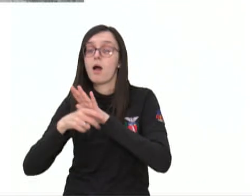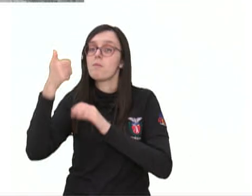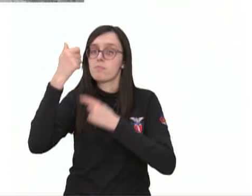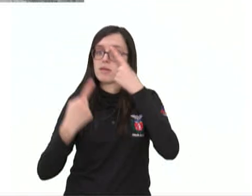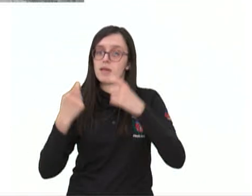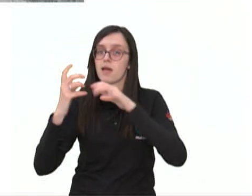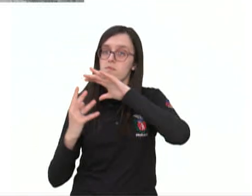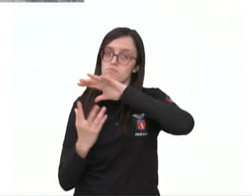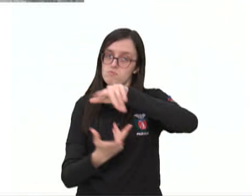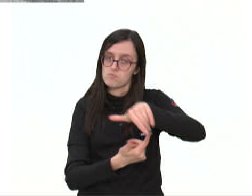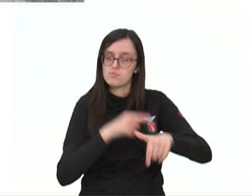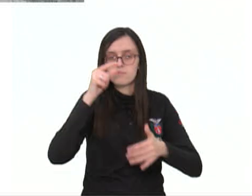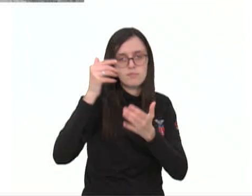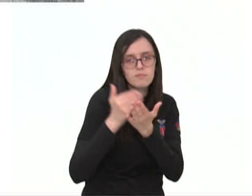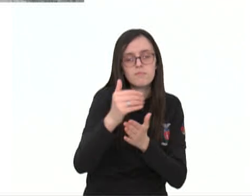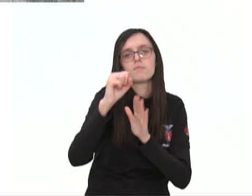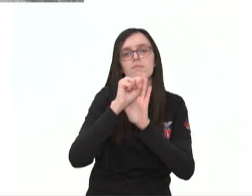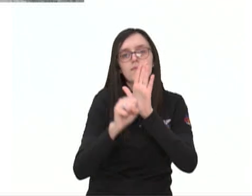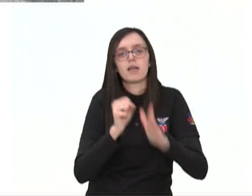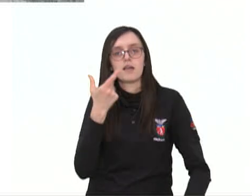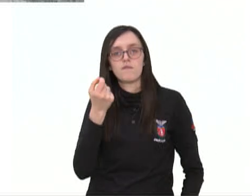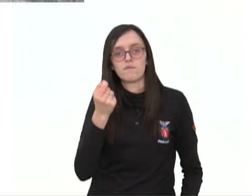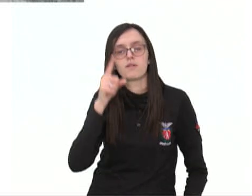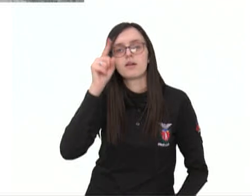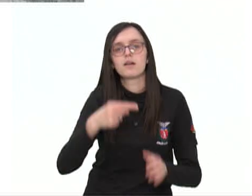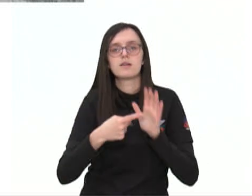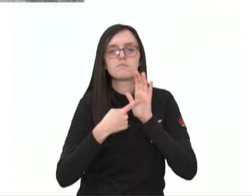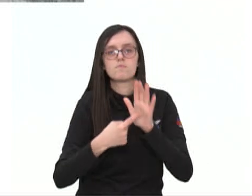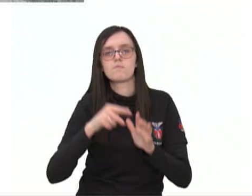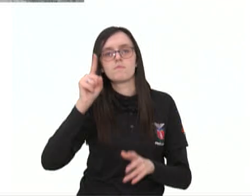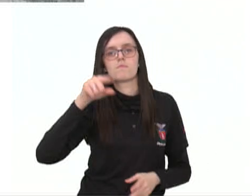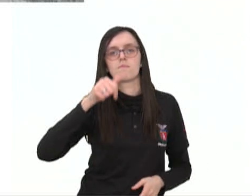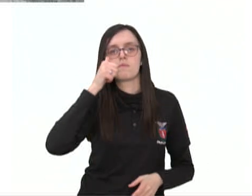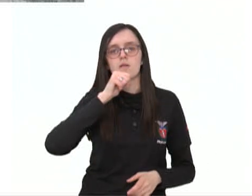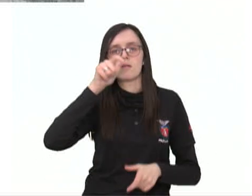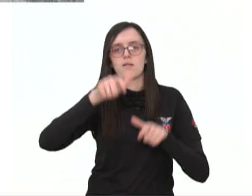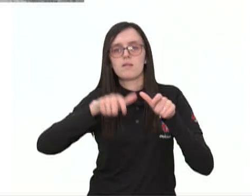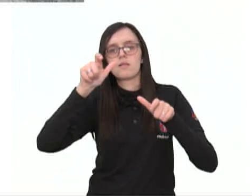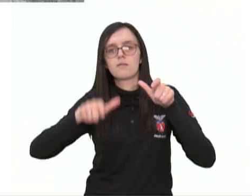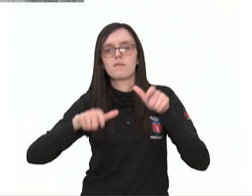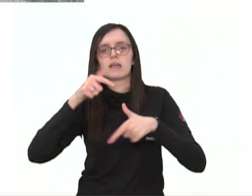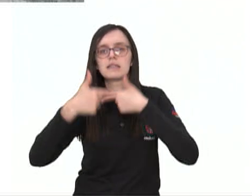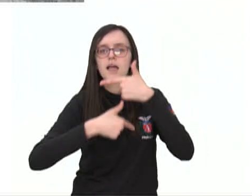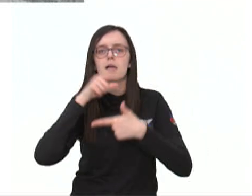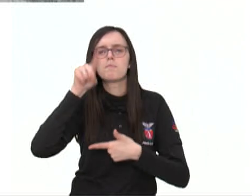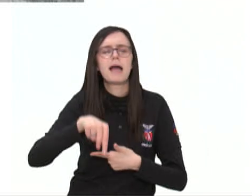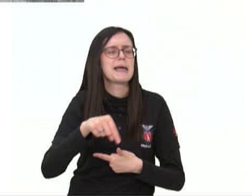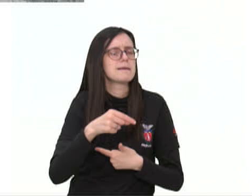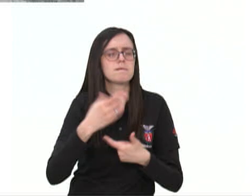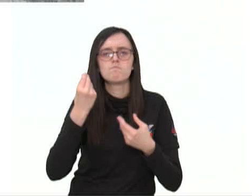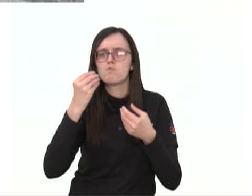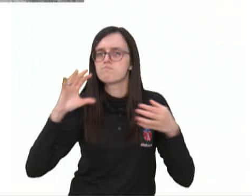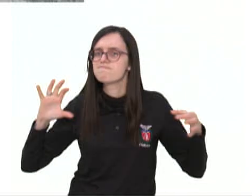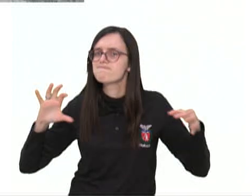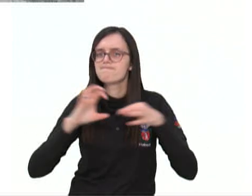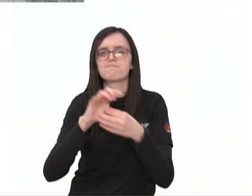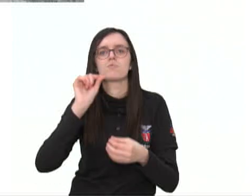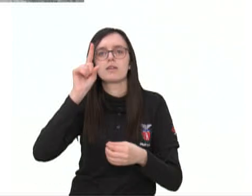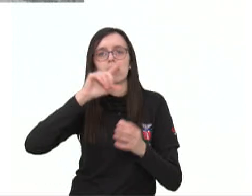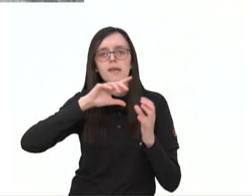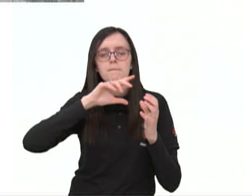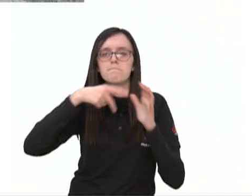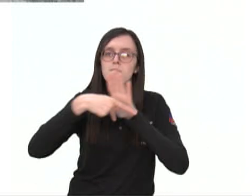Primeira Guerra Mundial, iniciozinho do século XX, mostrando essas mulheres desempenhando funções muito ligadas ao